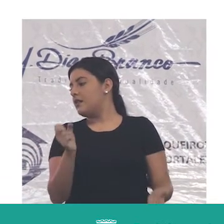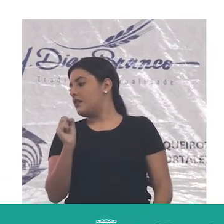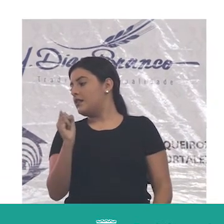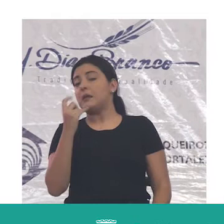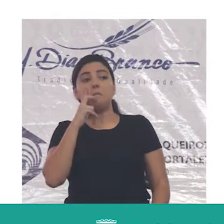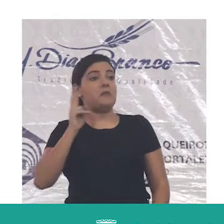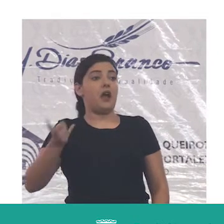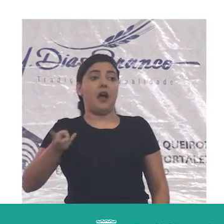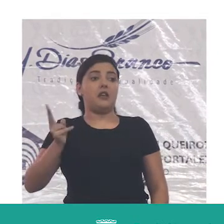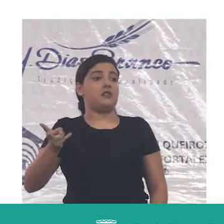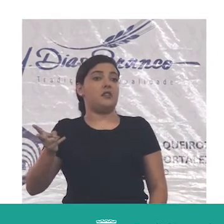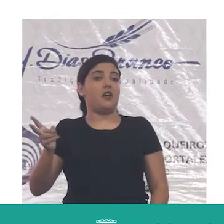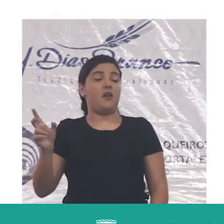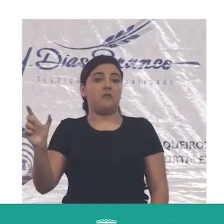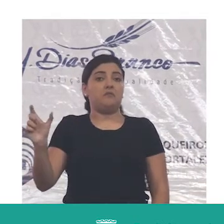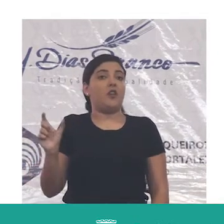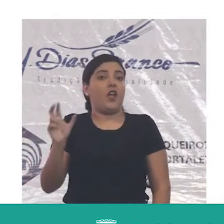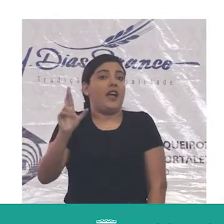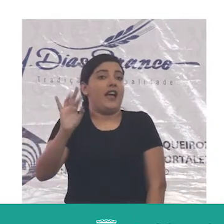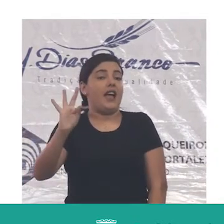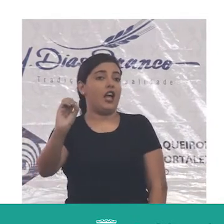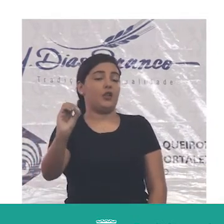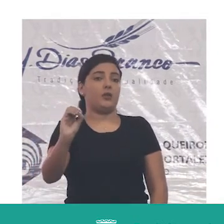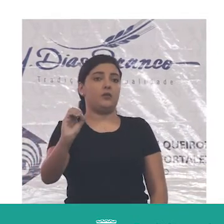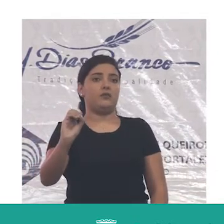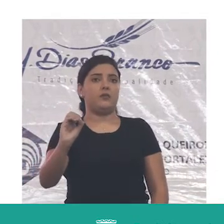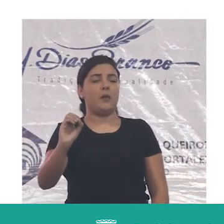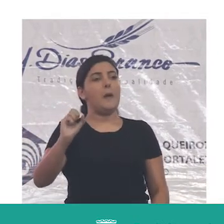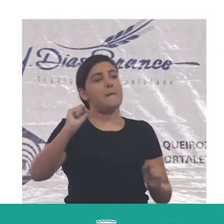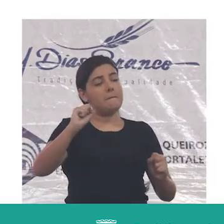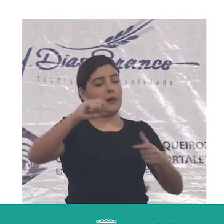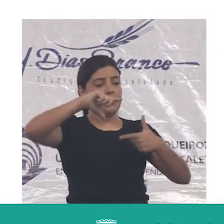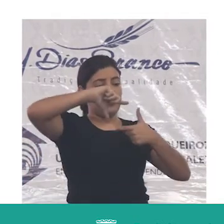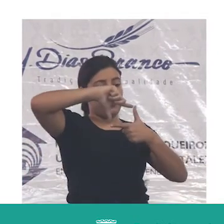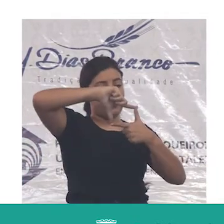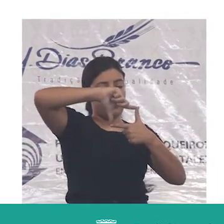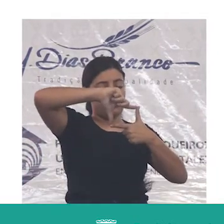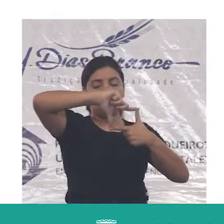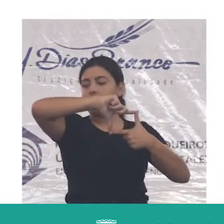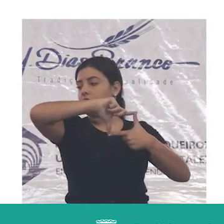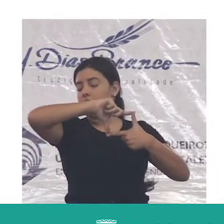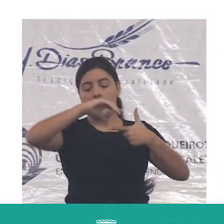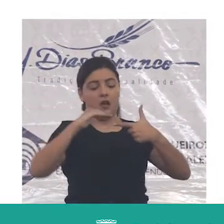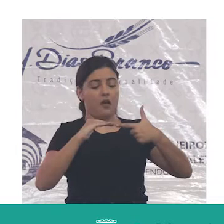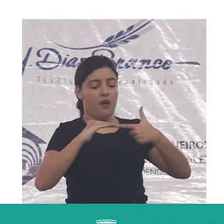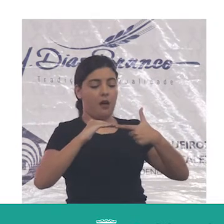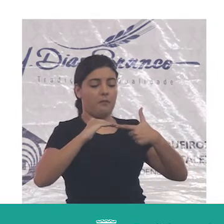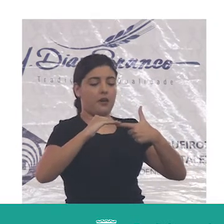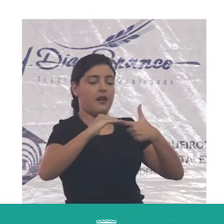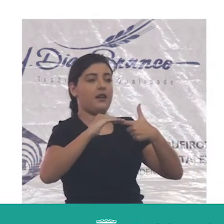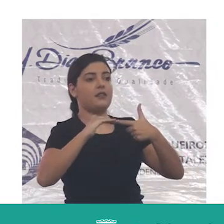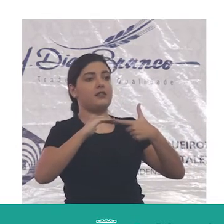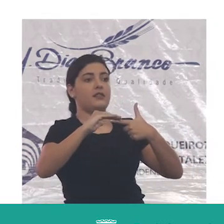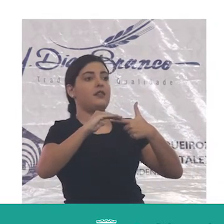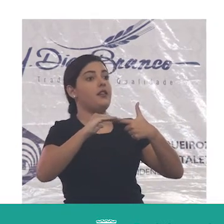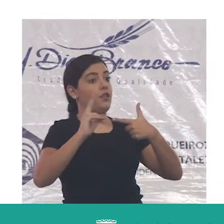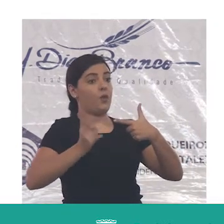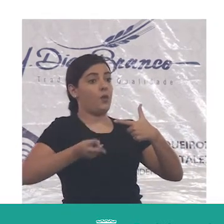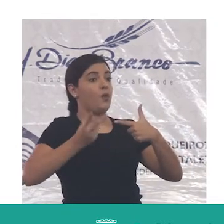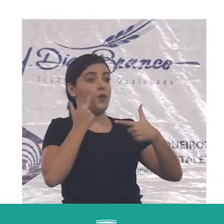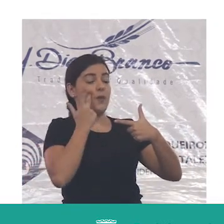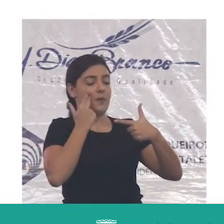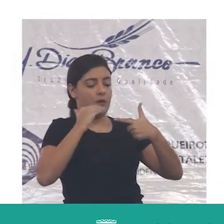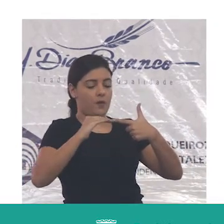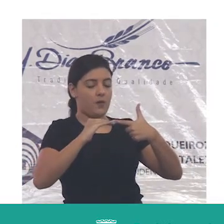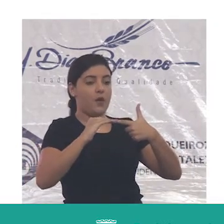é assim. Ele é reto, quer dizer que ele está em pé. E retângulo, quer dizer que na base eu tenho o quê? Um retângulo. Para a